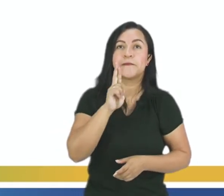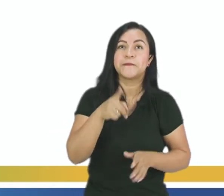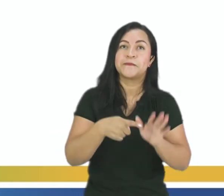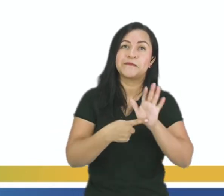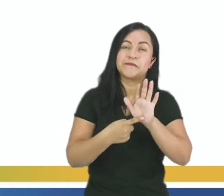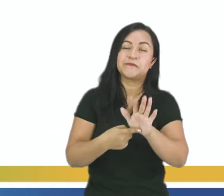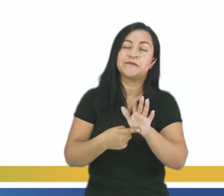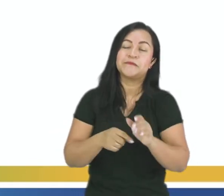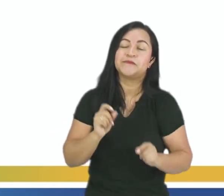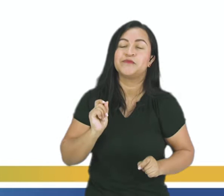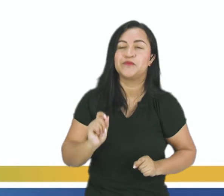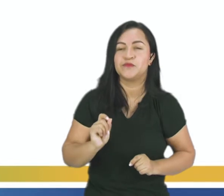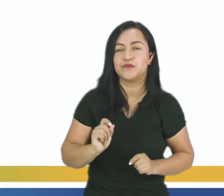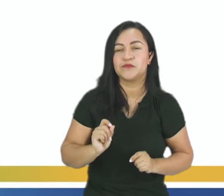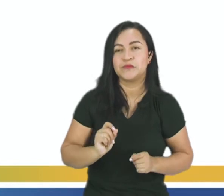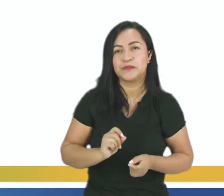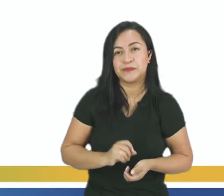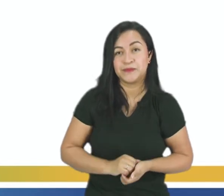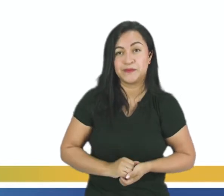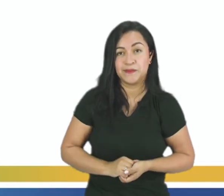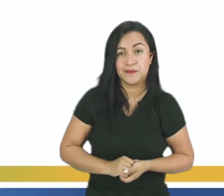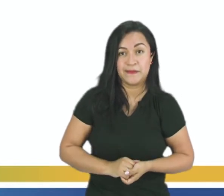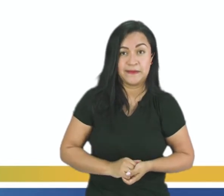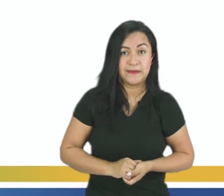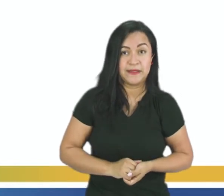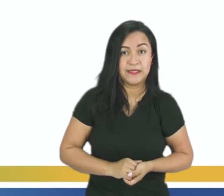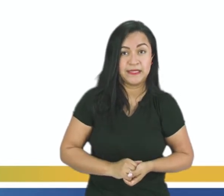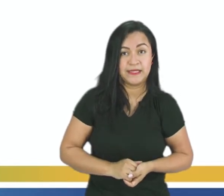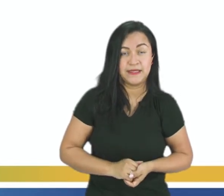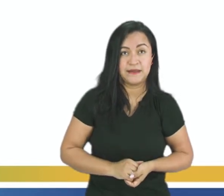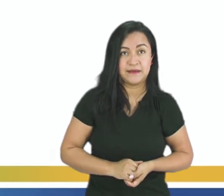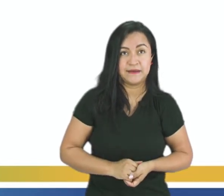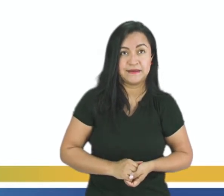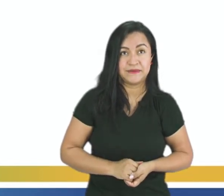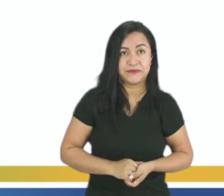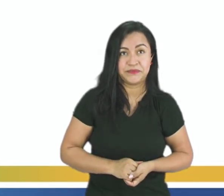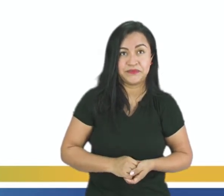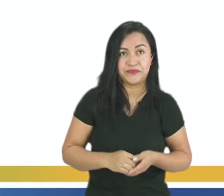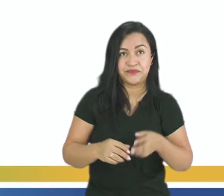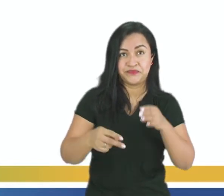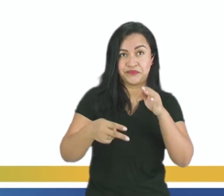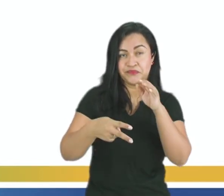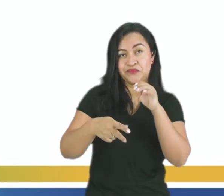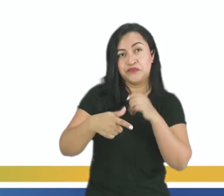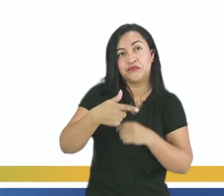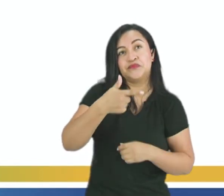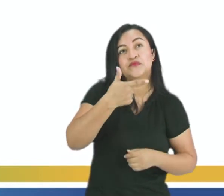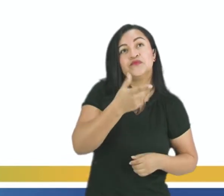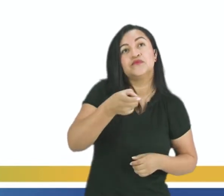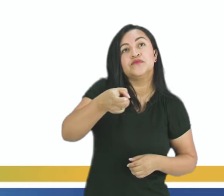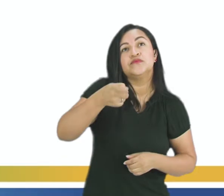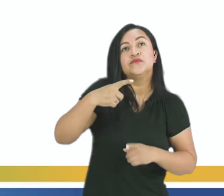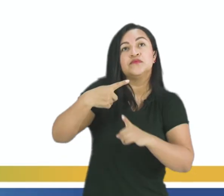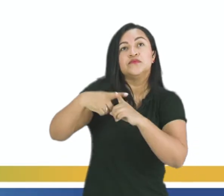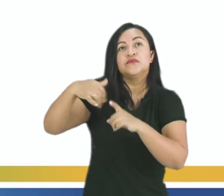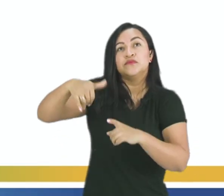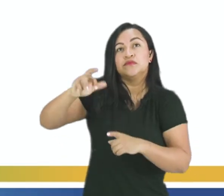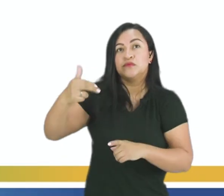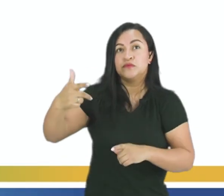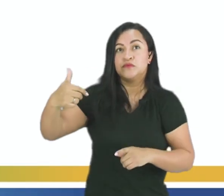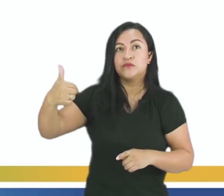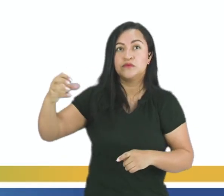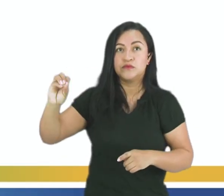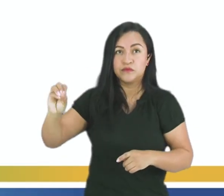situação organizando as duas equações apresentadas em um sistema. Então, nós temos o seguinte sistema: 2x mais y igual a 10